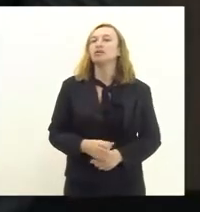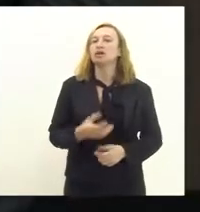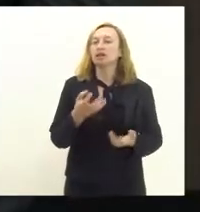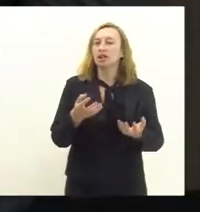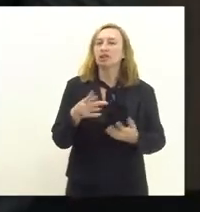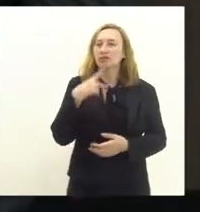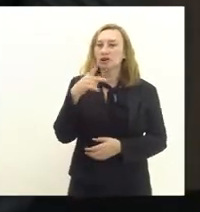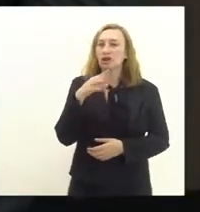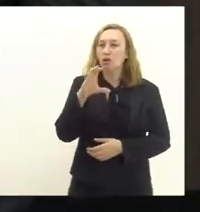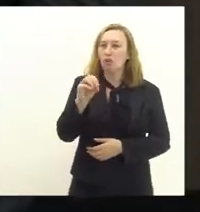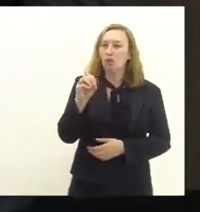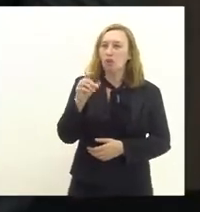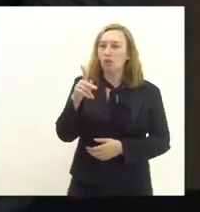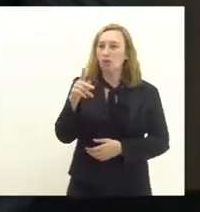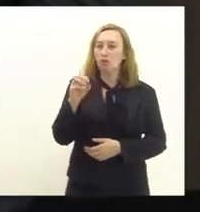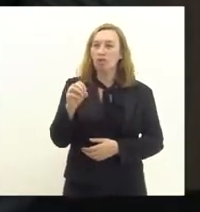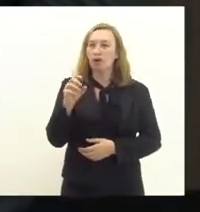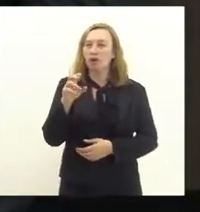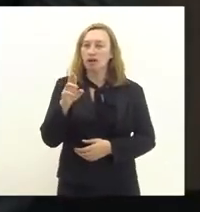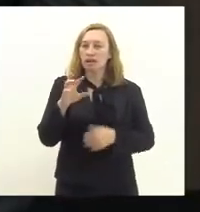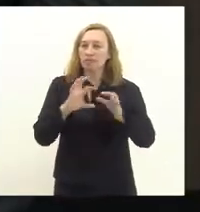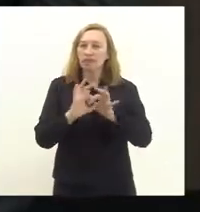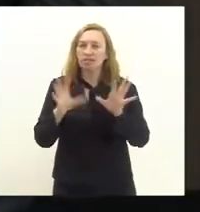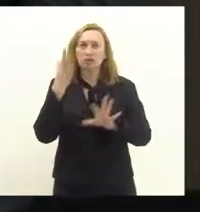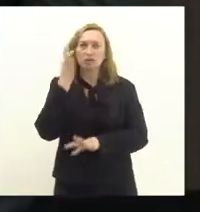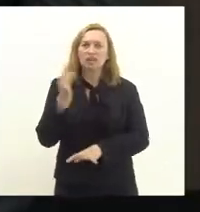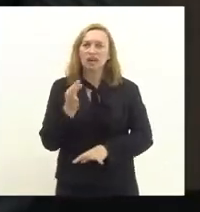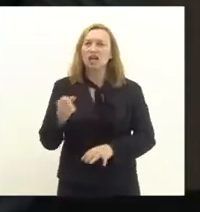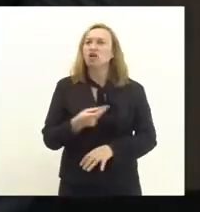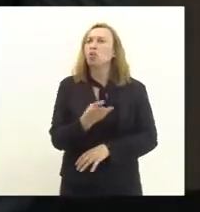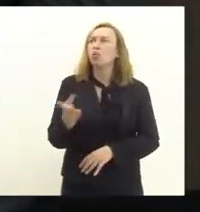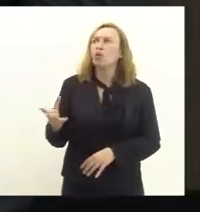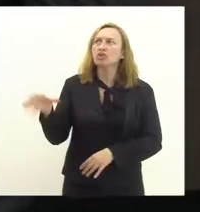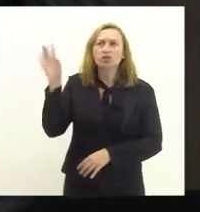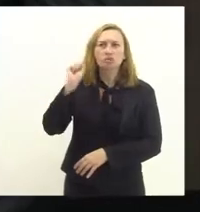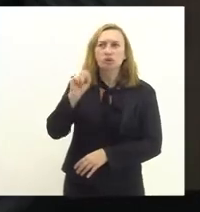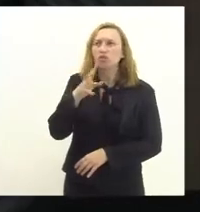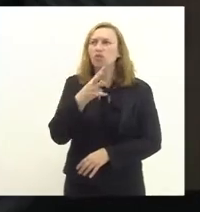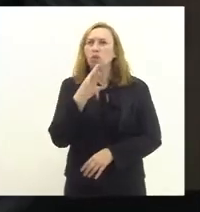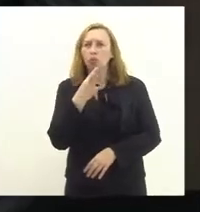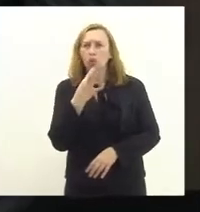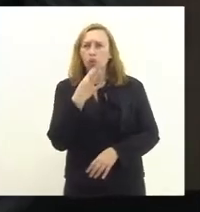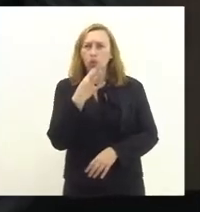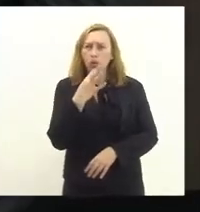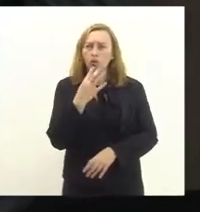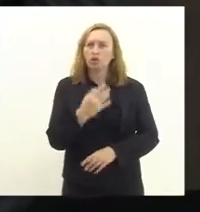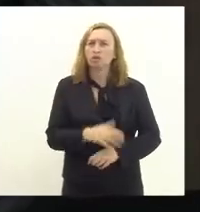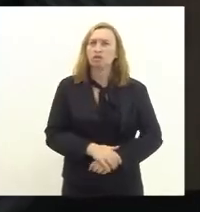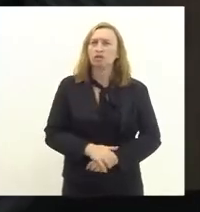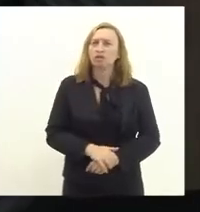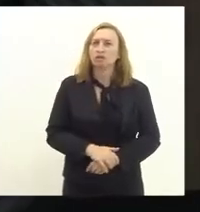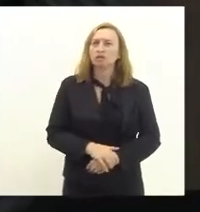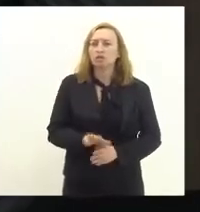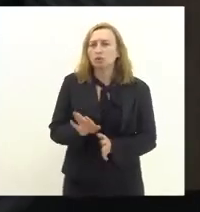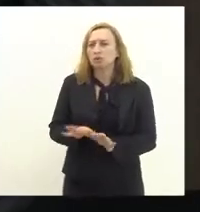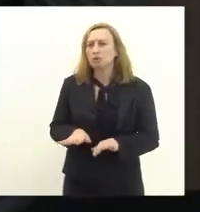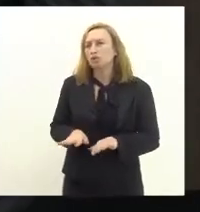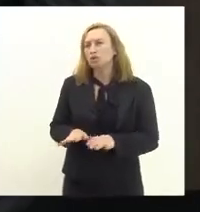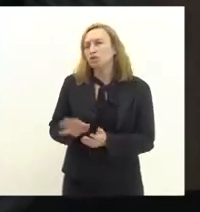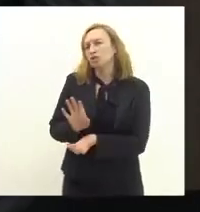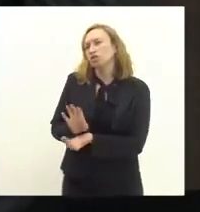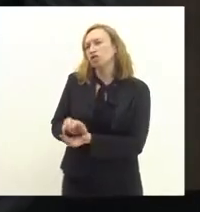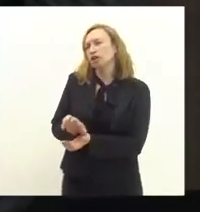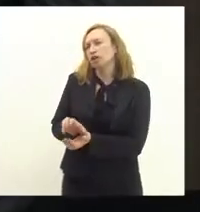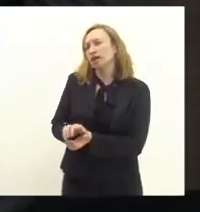Cooper Liberdade. Não sei quantos, né, dos que me ouvem conhecem a Cooper Liberdade no Jacarezinho,